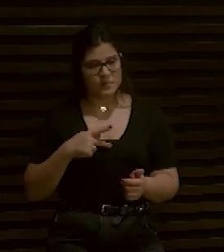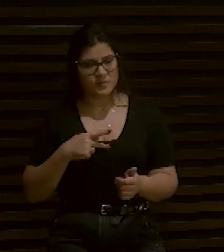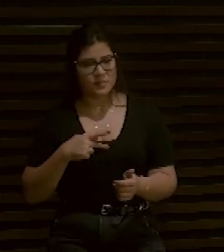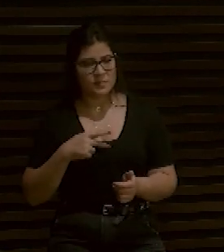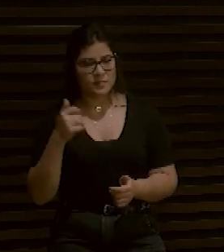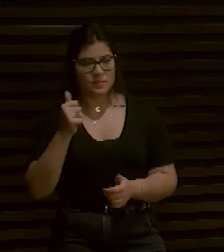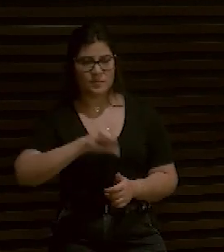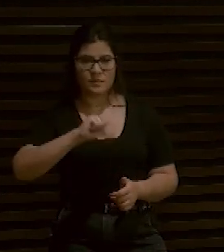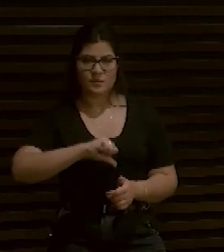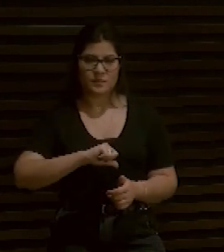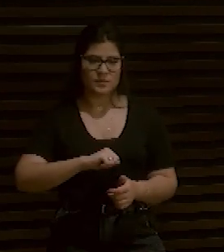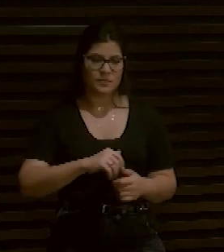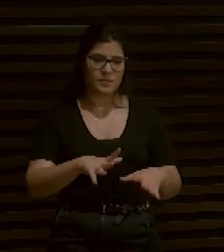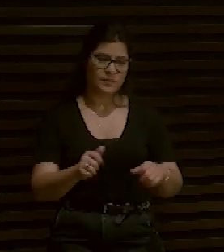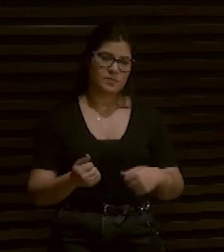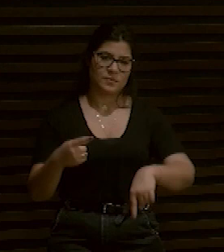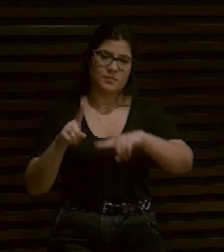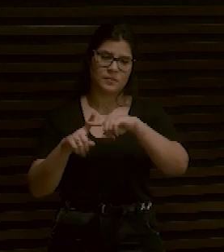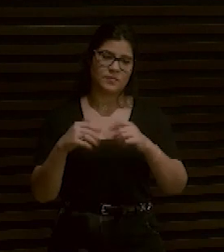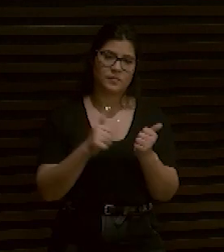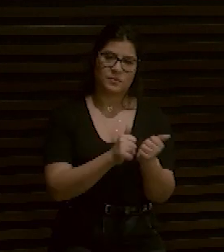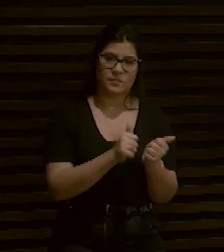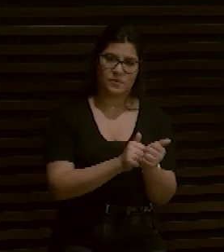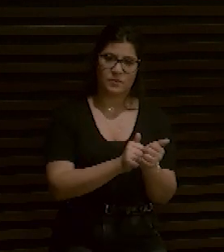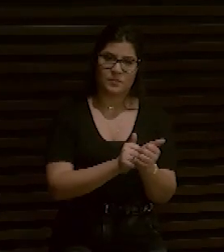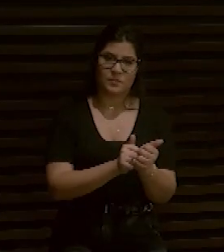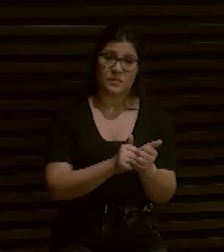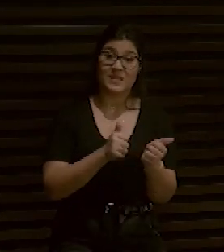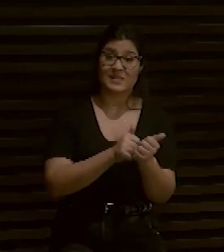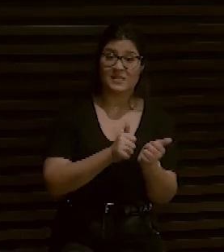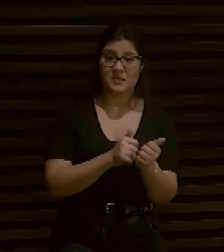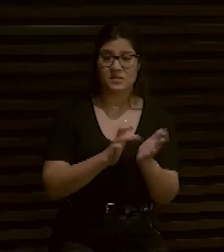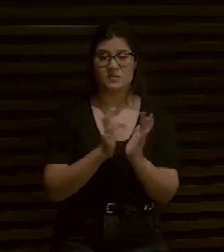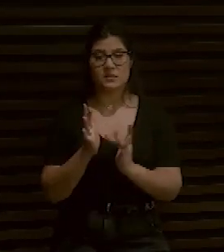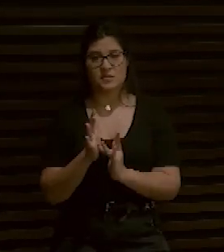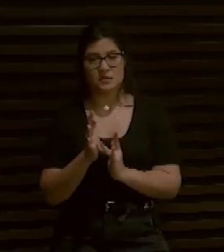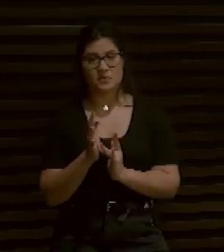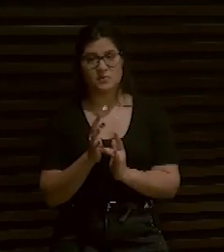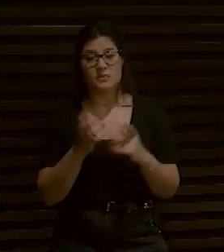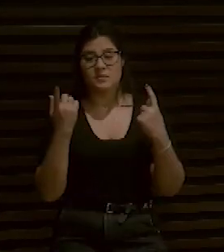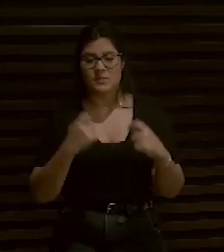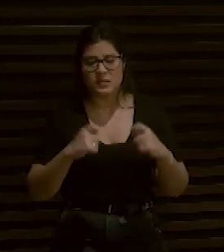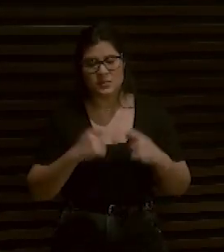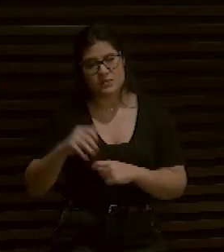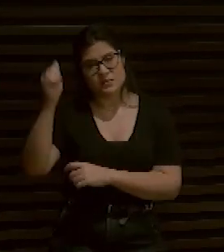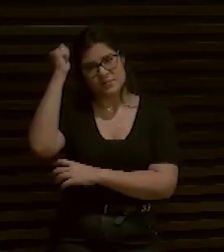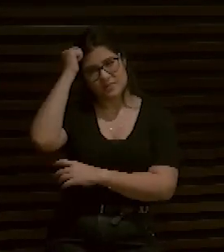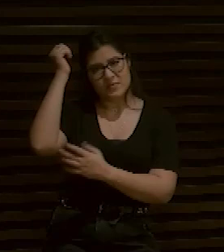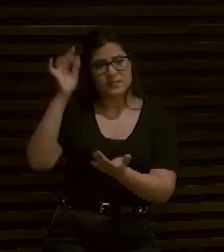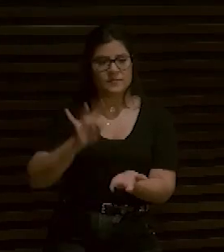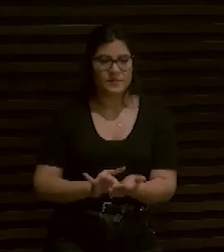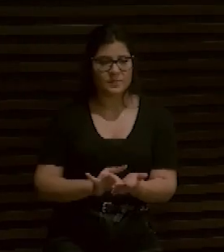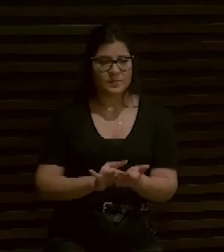e siga-me. Seguir a Jesus, irmãos, implica necessariamente num arrependimento,